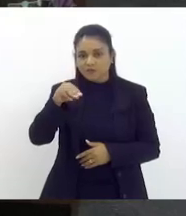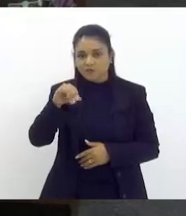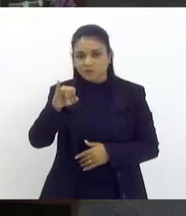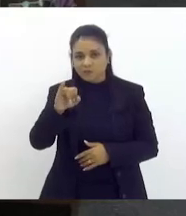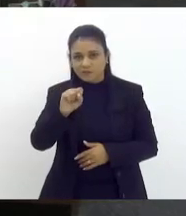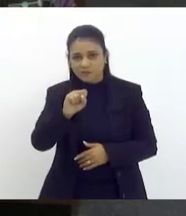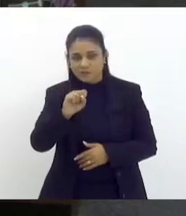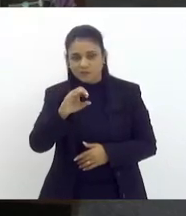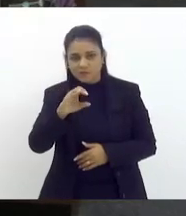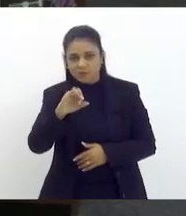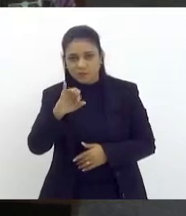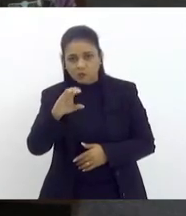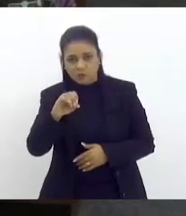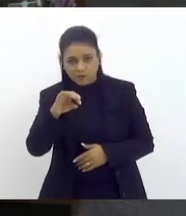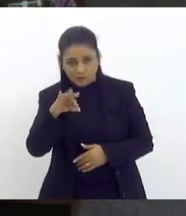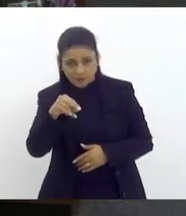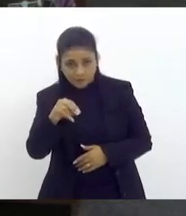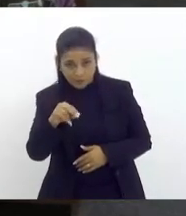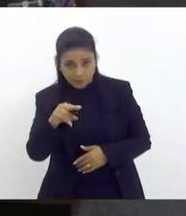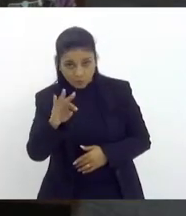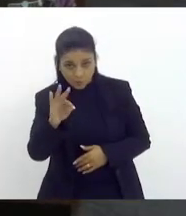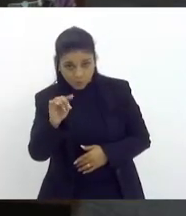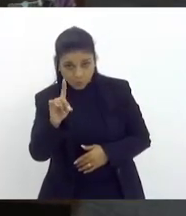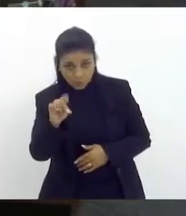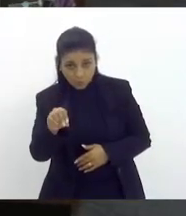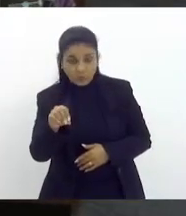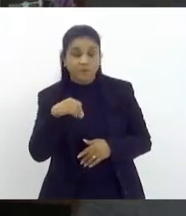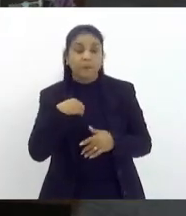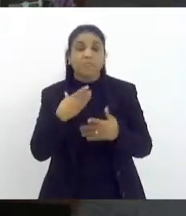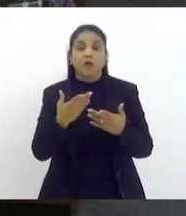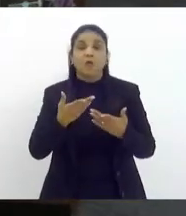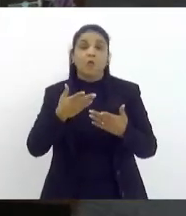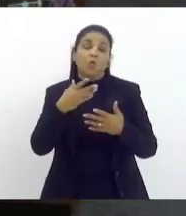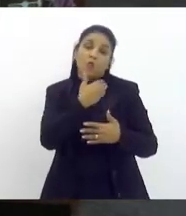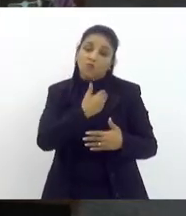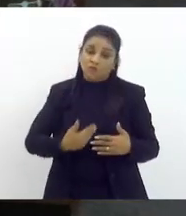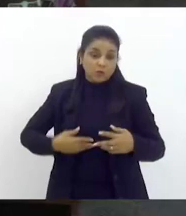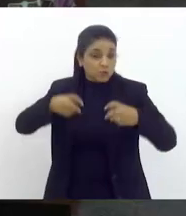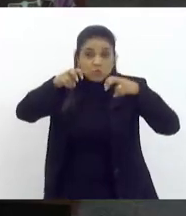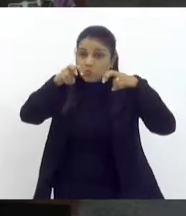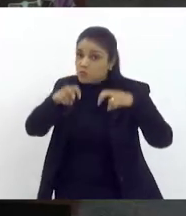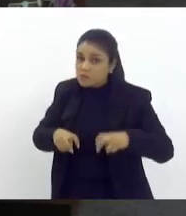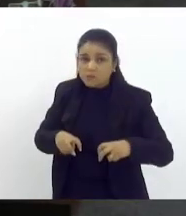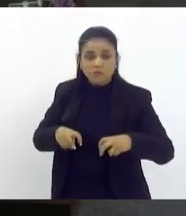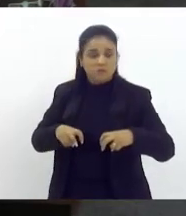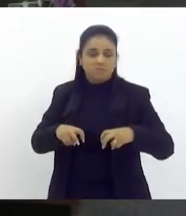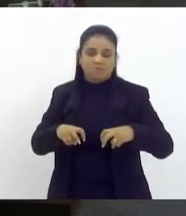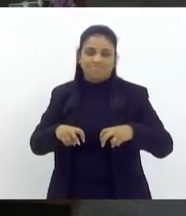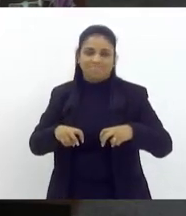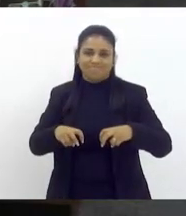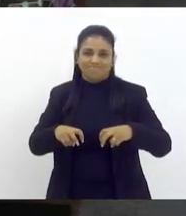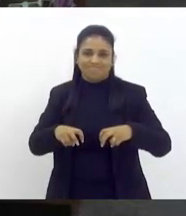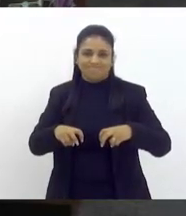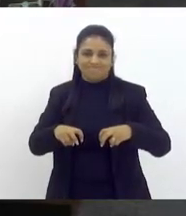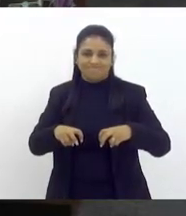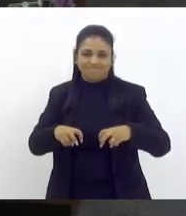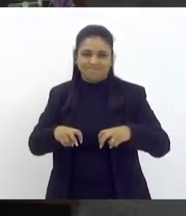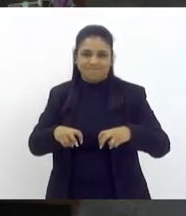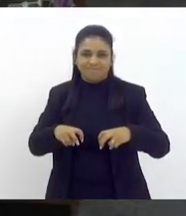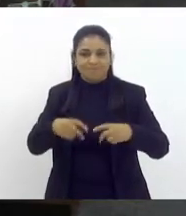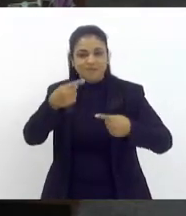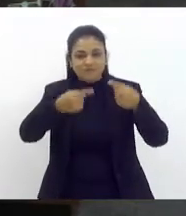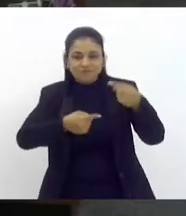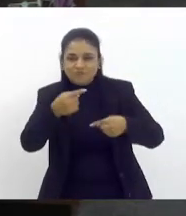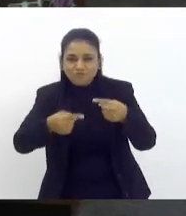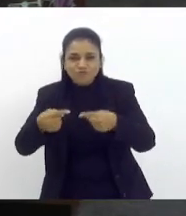todo o problema que a gente está vivendo que é o fato de que o governo não senta para conversar com o CEP e o governo não tenta negociar então por favor colegas seja